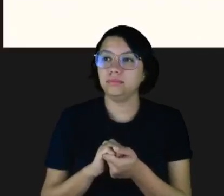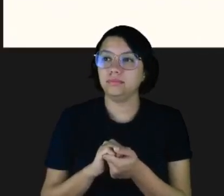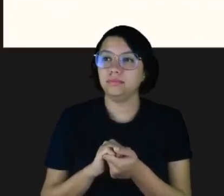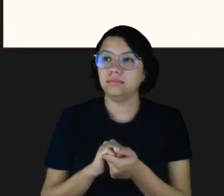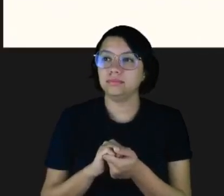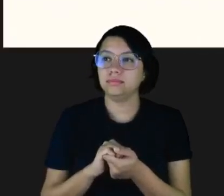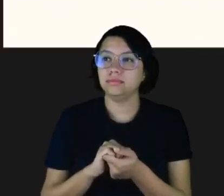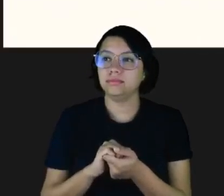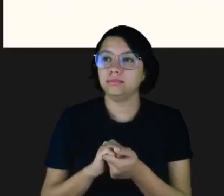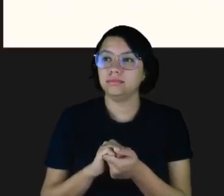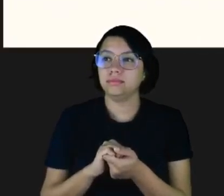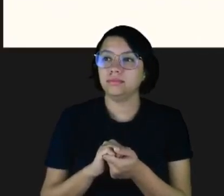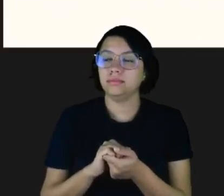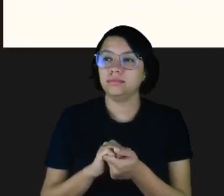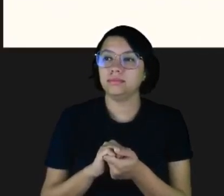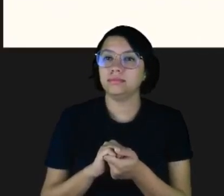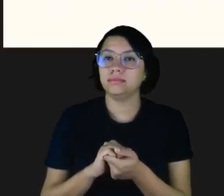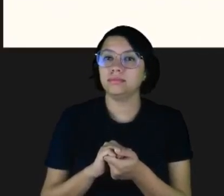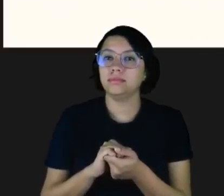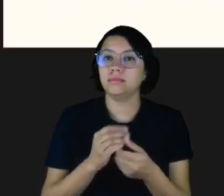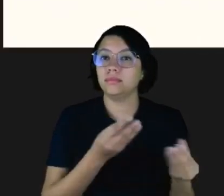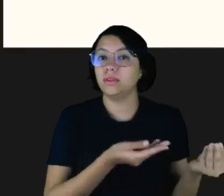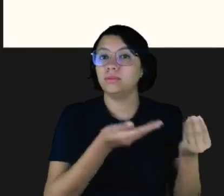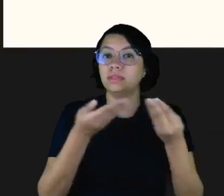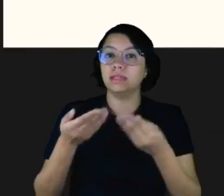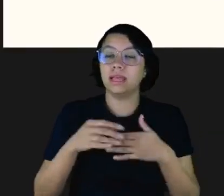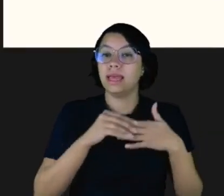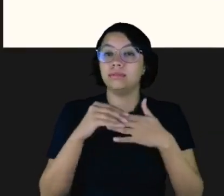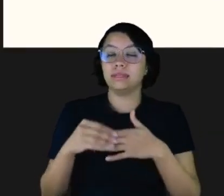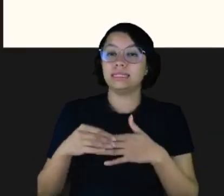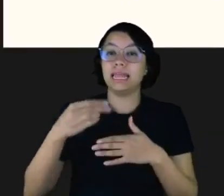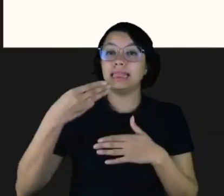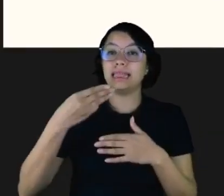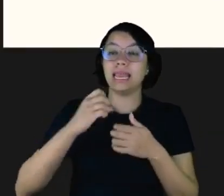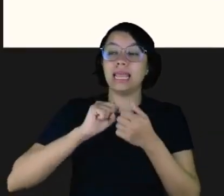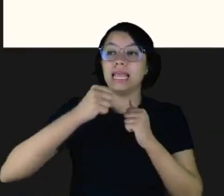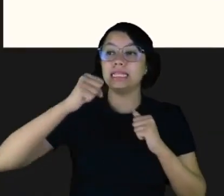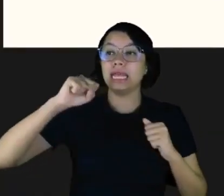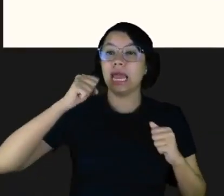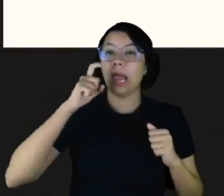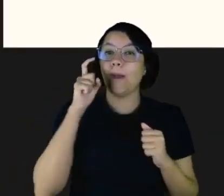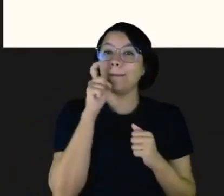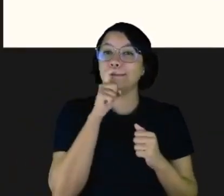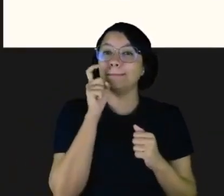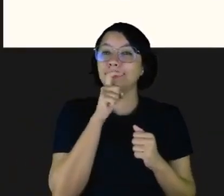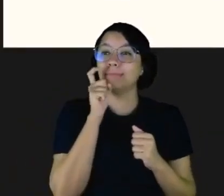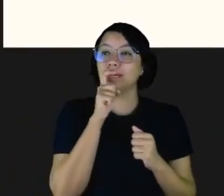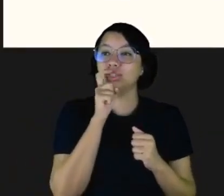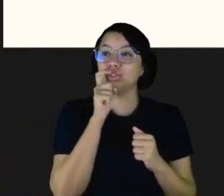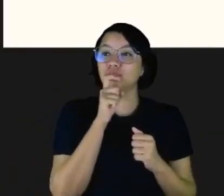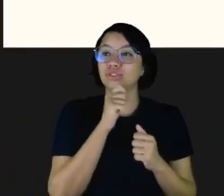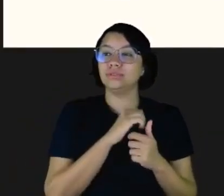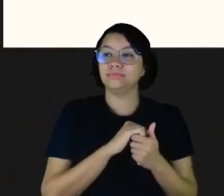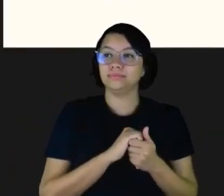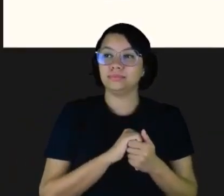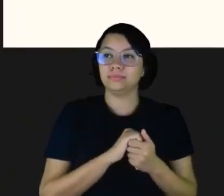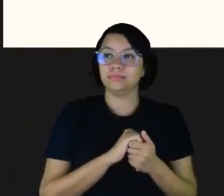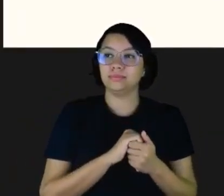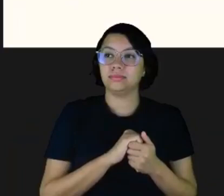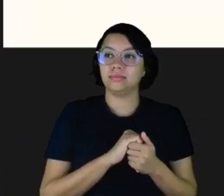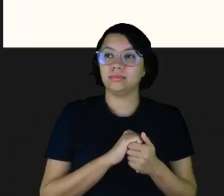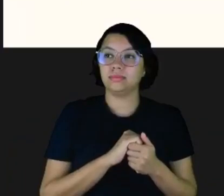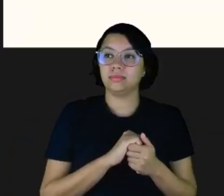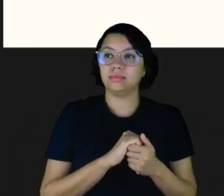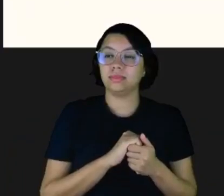E aí, eu quero trazer aqui 3 grandiosos mitos, então eu vou usar a palavra